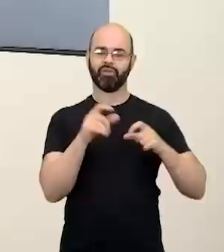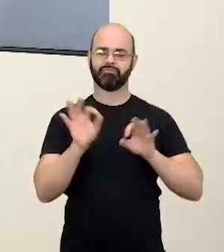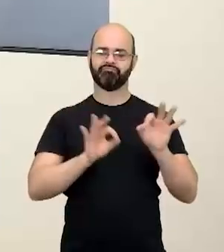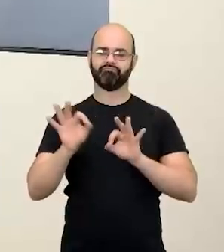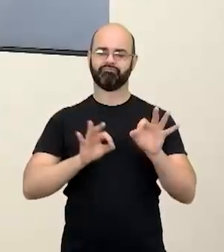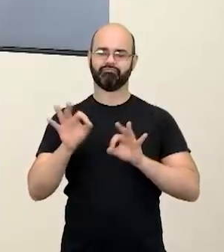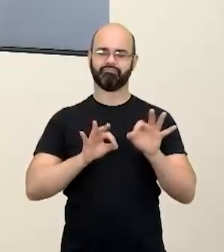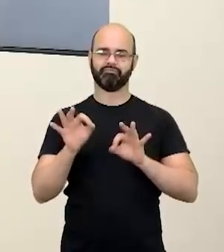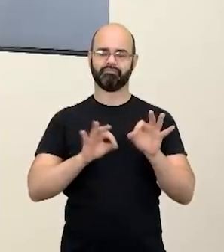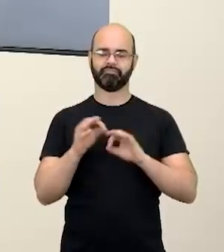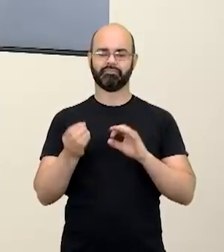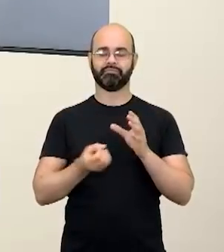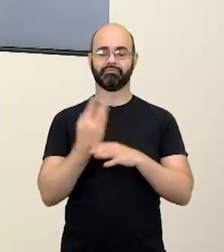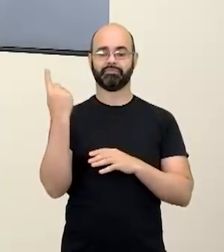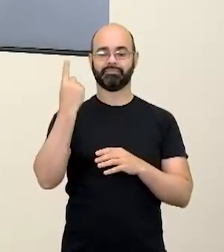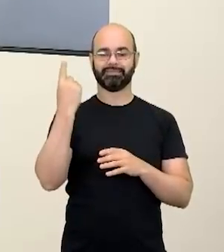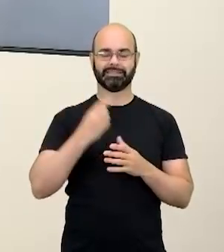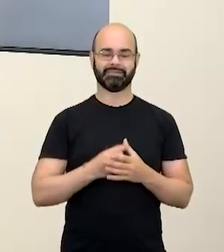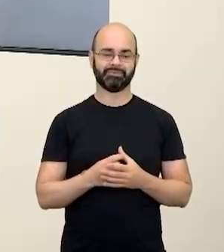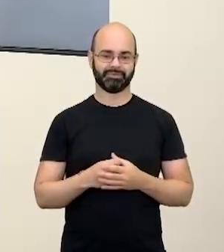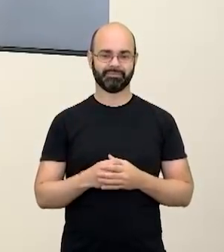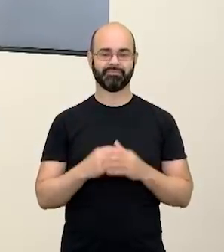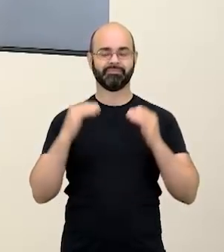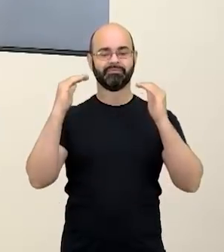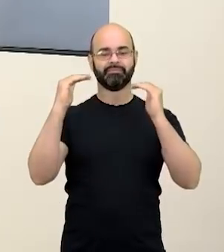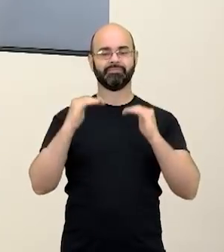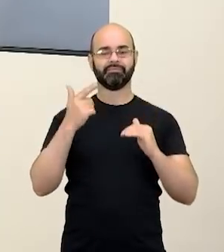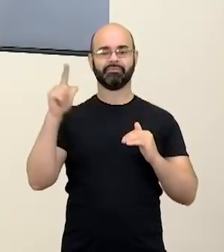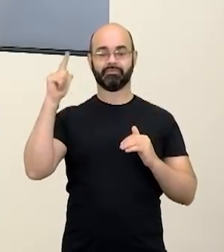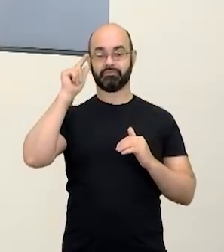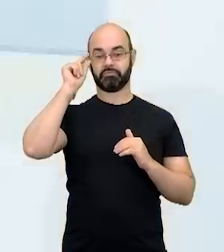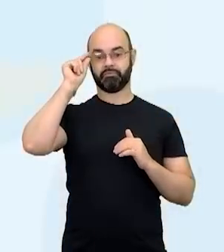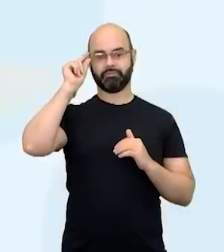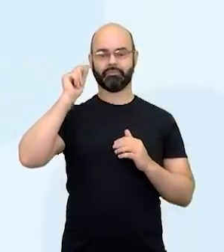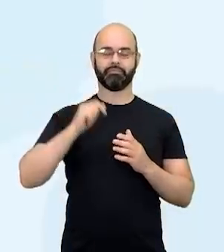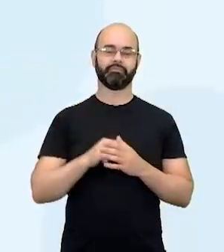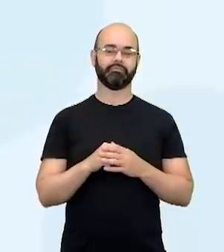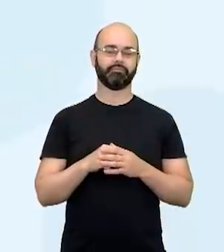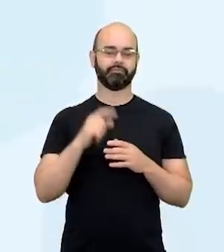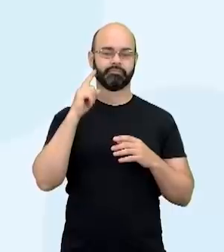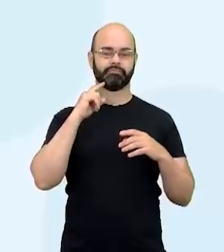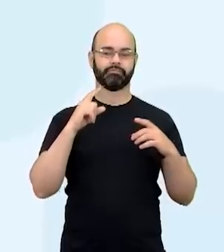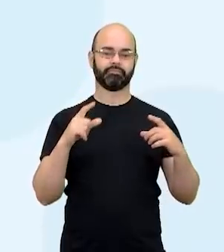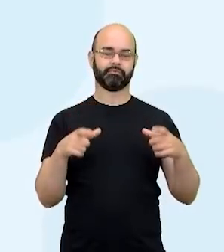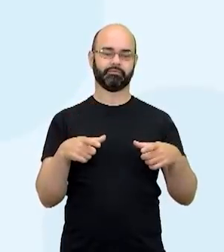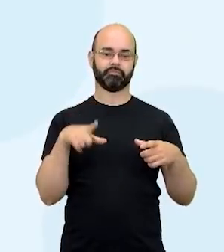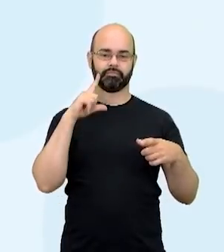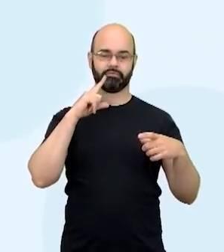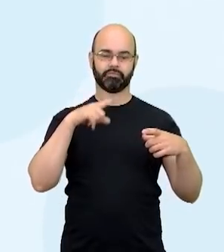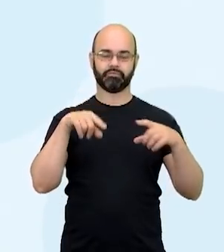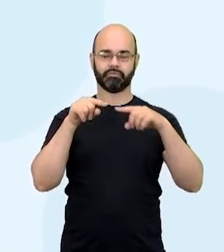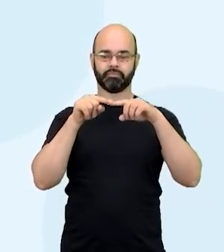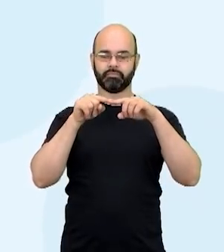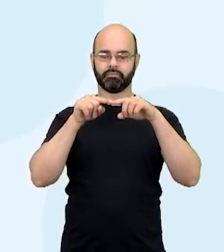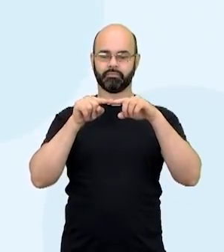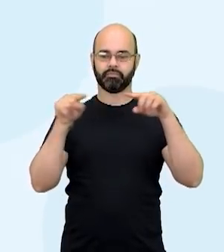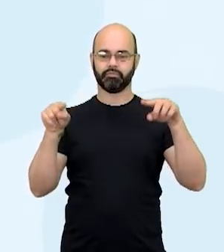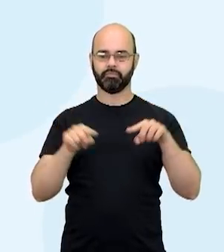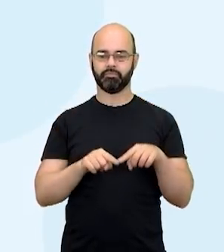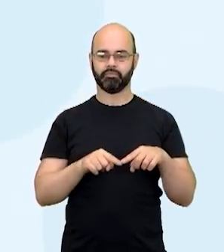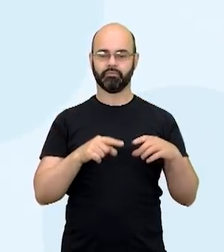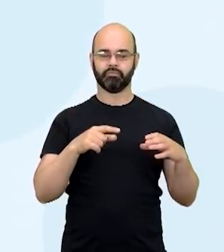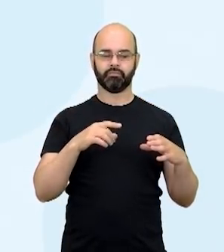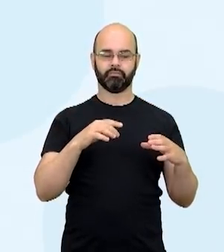imagem principal. Na próxima tela, nós temos aí o deslocamento pendular, né, do gráfico, né, mostrando aí